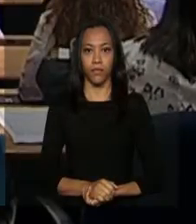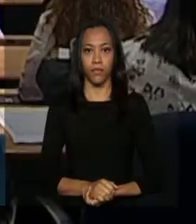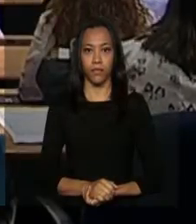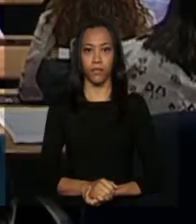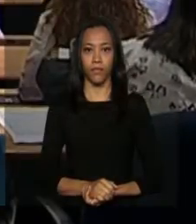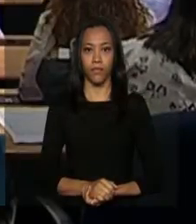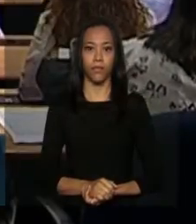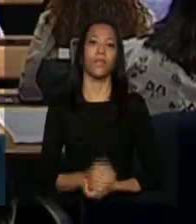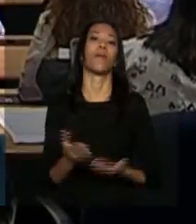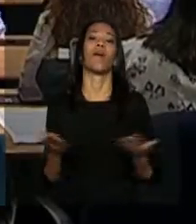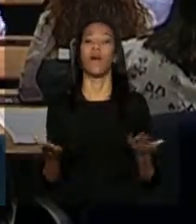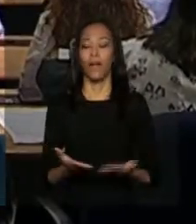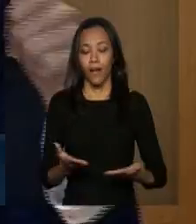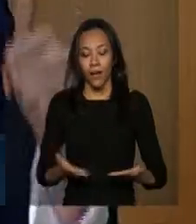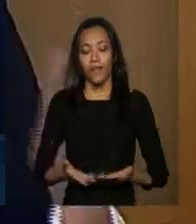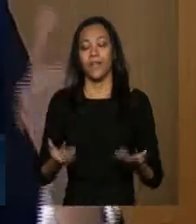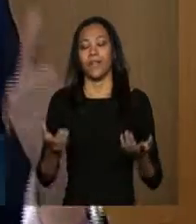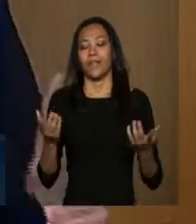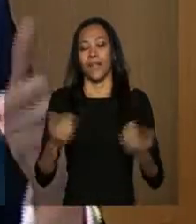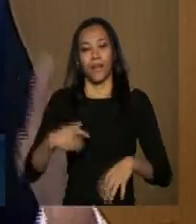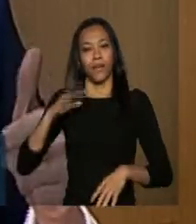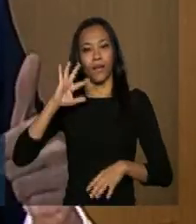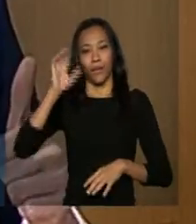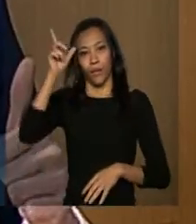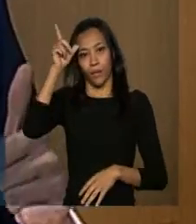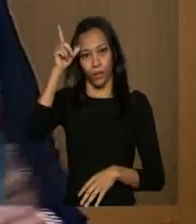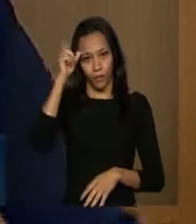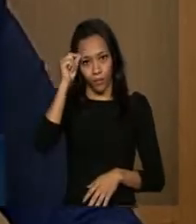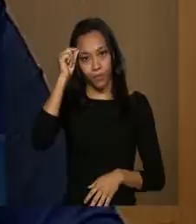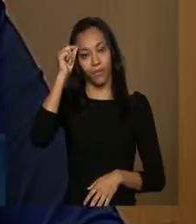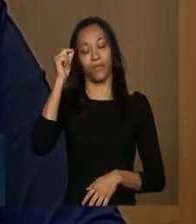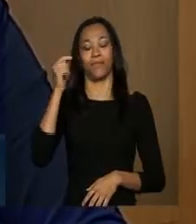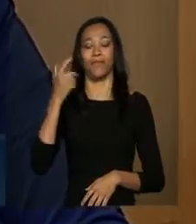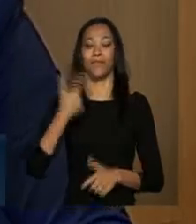Agora sim? Agora sim, meus problemas acabaram!